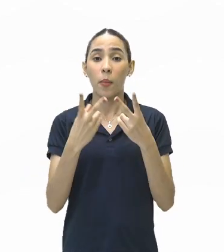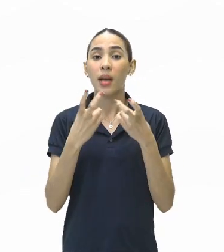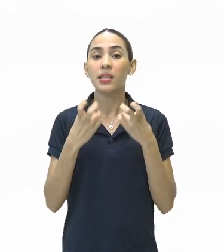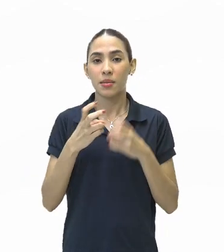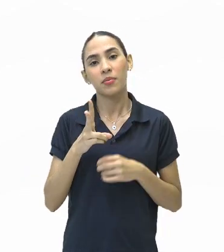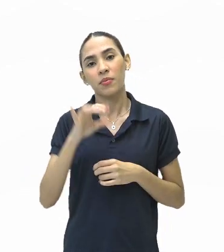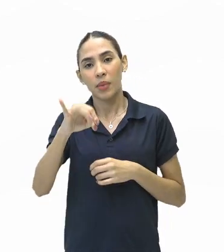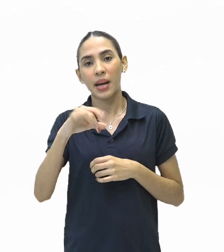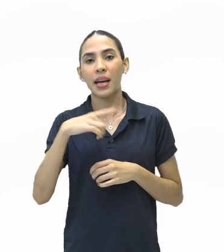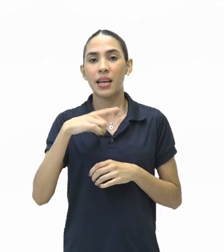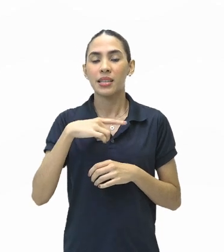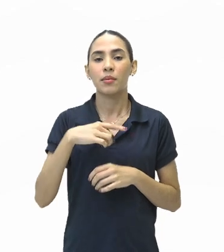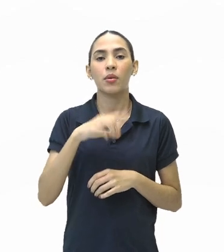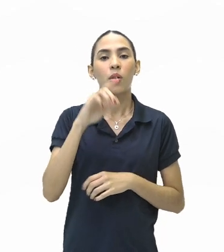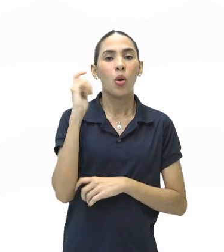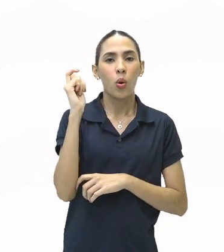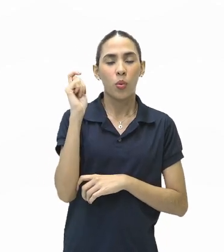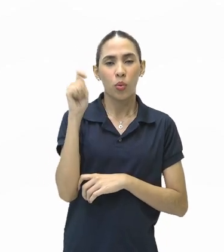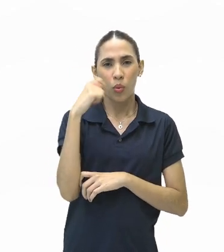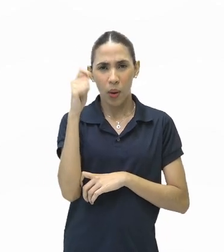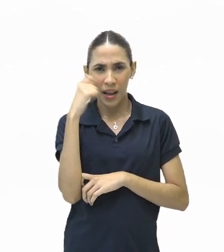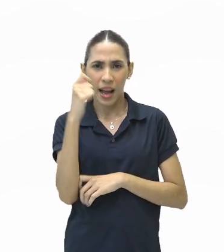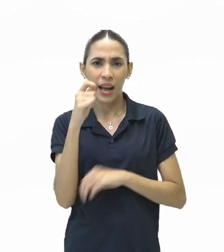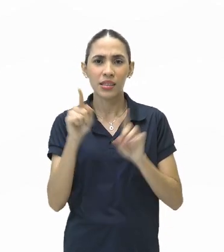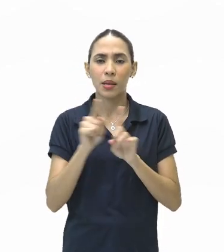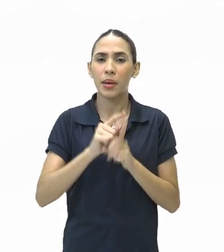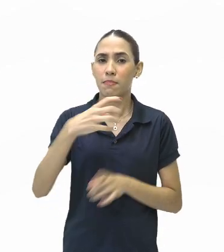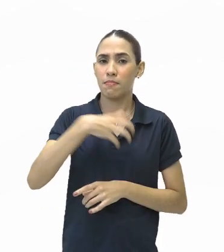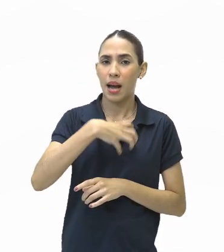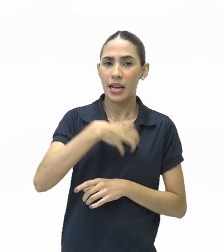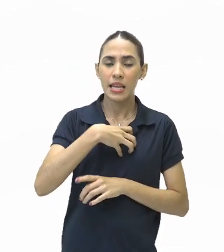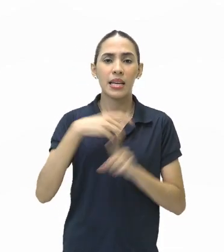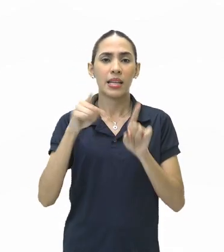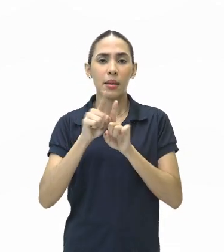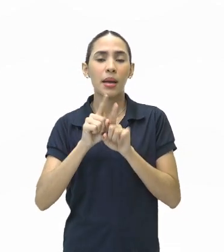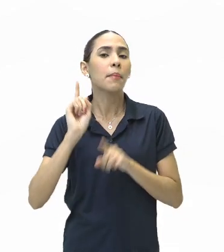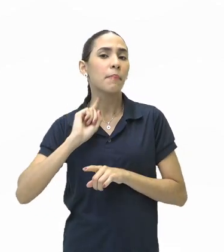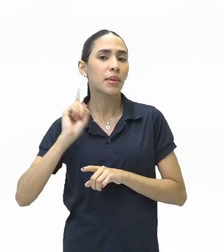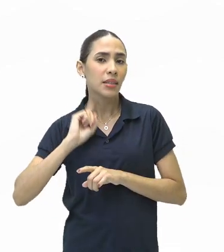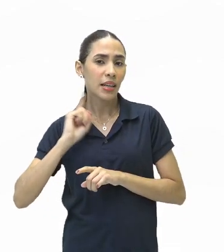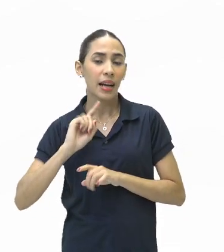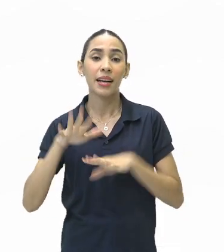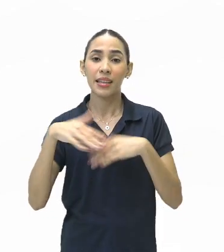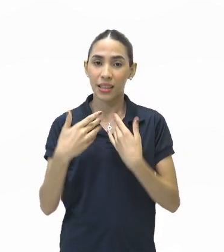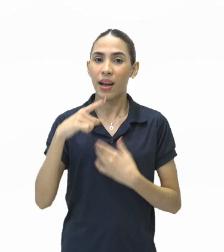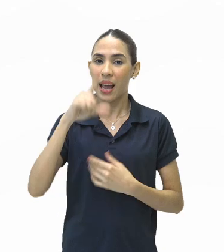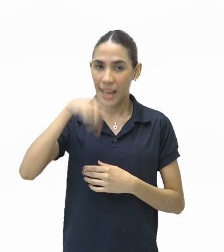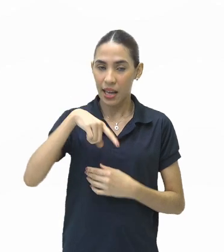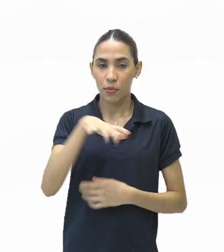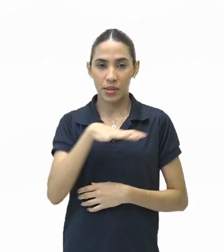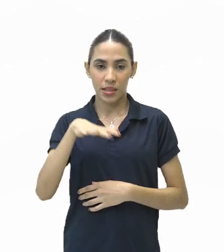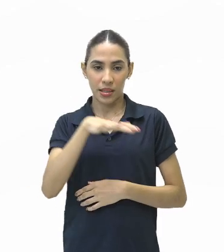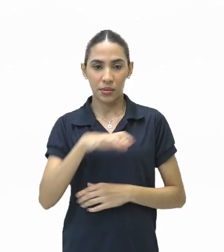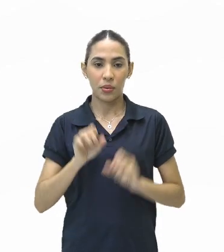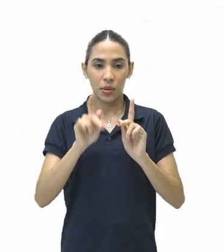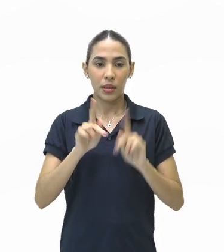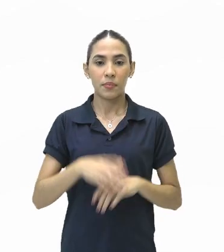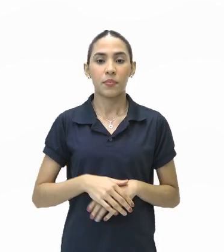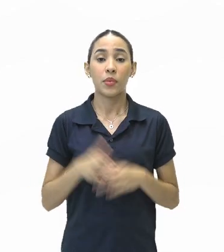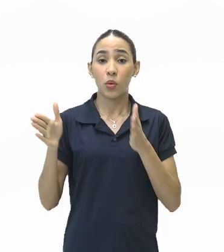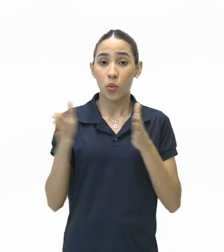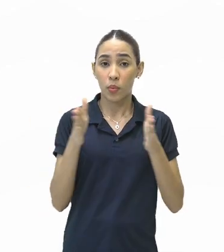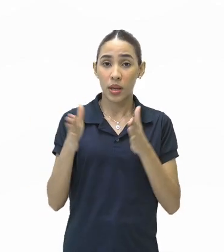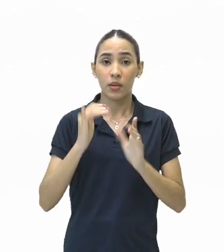vai andar ali em Goiás, né? Bahia, Minas Gerais. Então, tem ali esse cenário, tá? O tempo